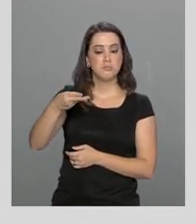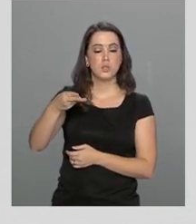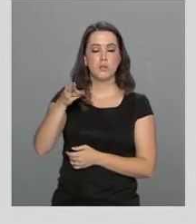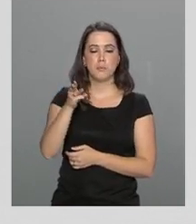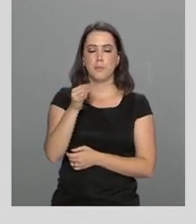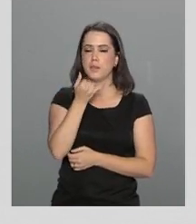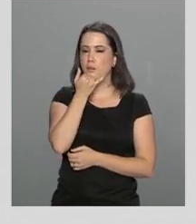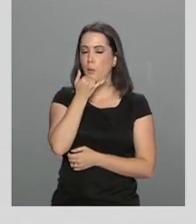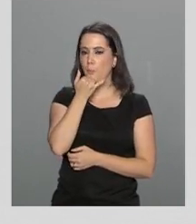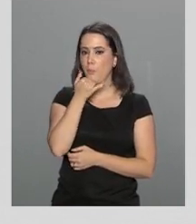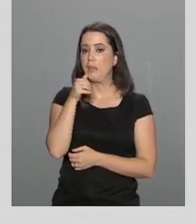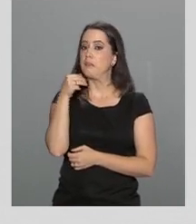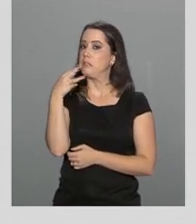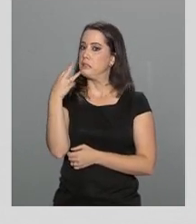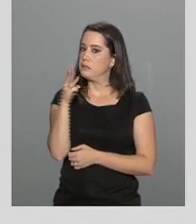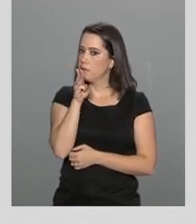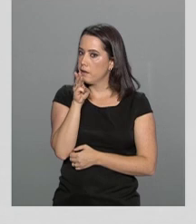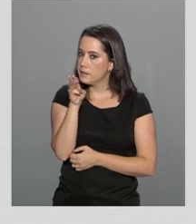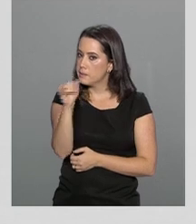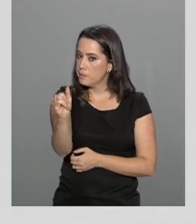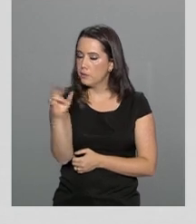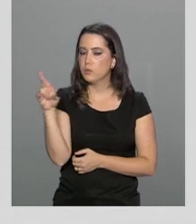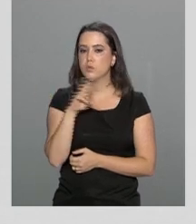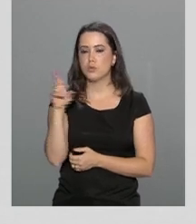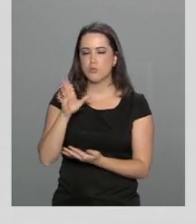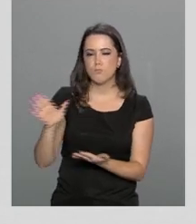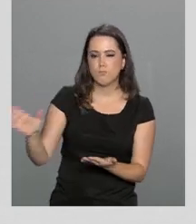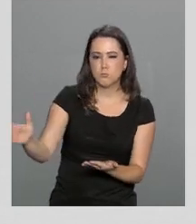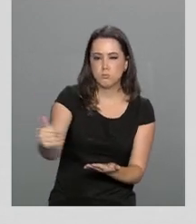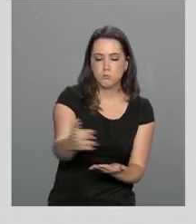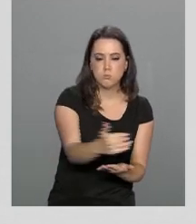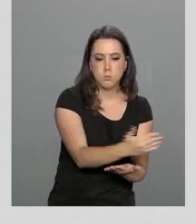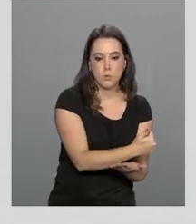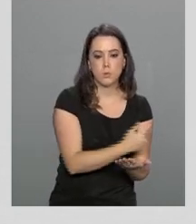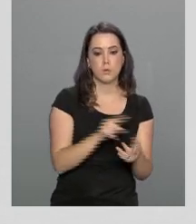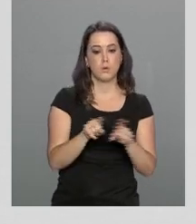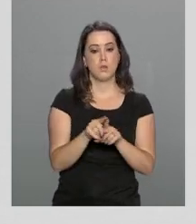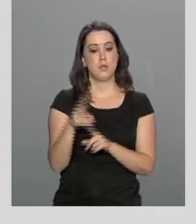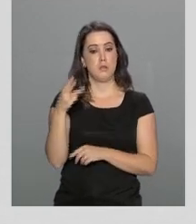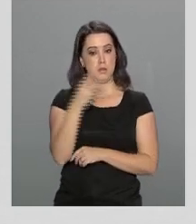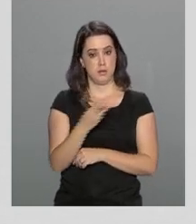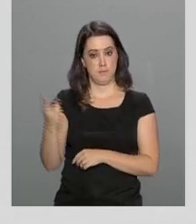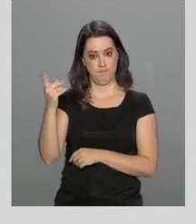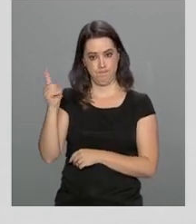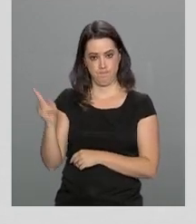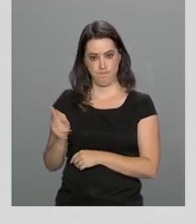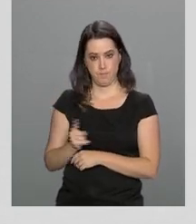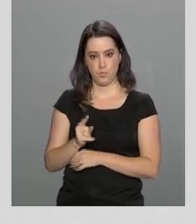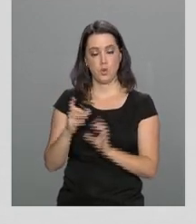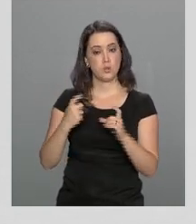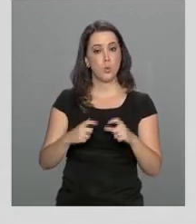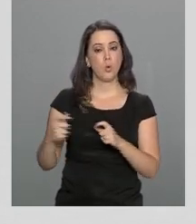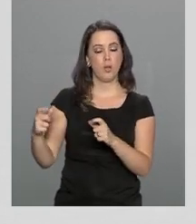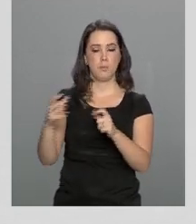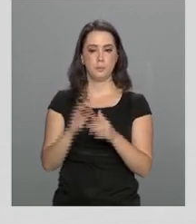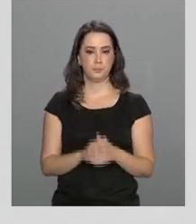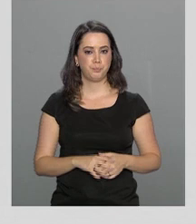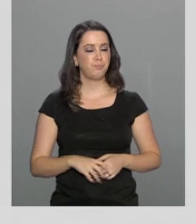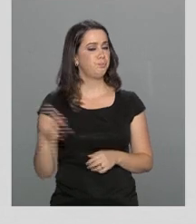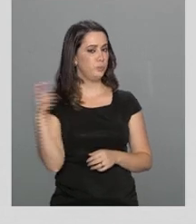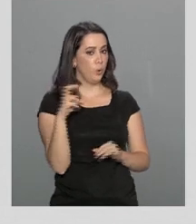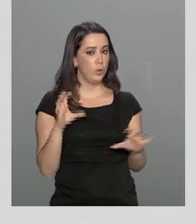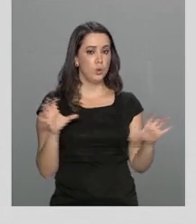com a exploração das áreas de irapuru dois irmãos e três marias já a quinta rodada